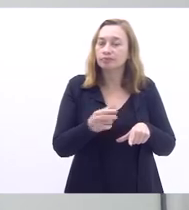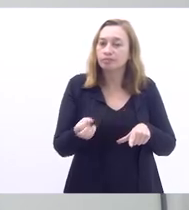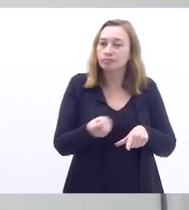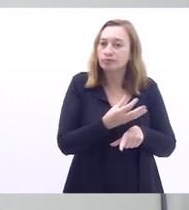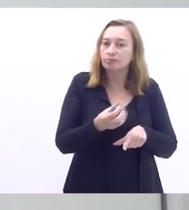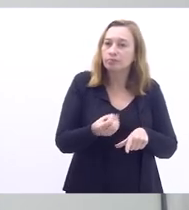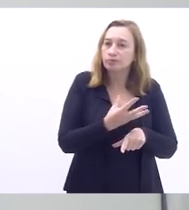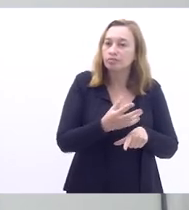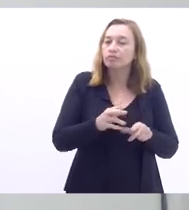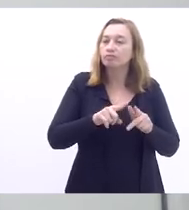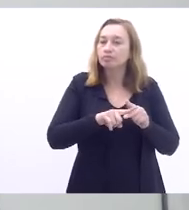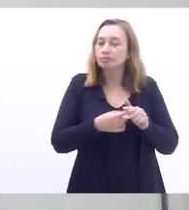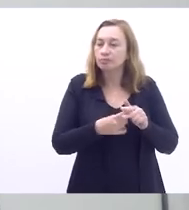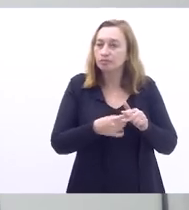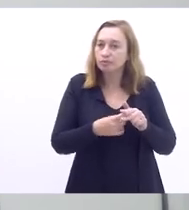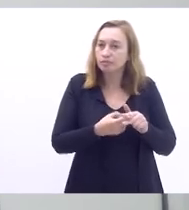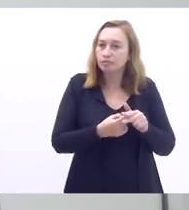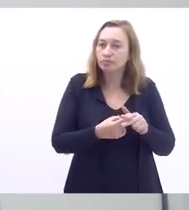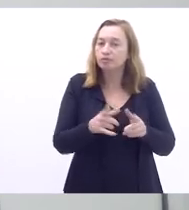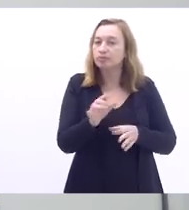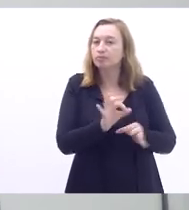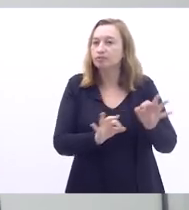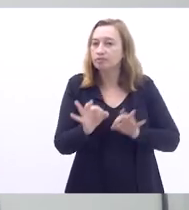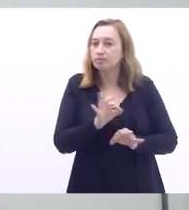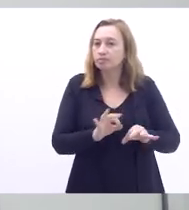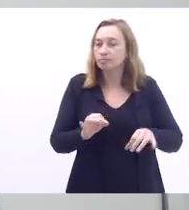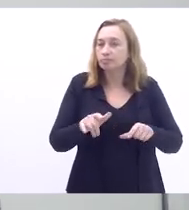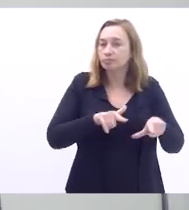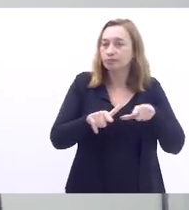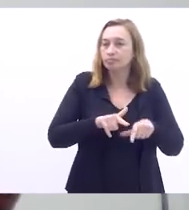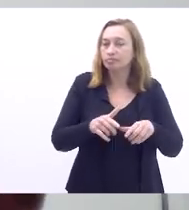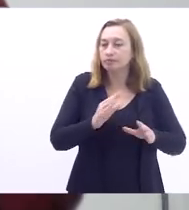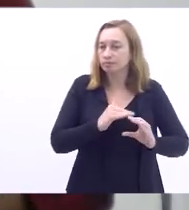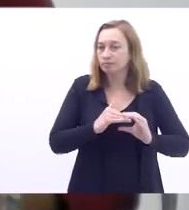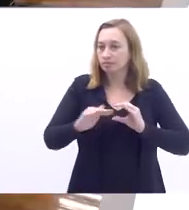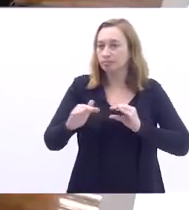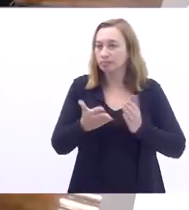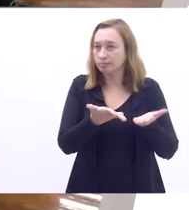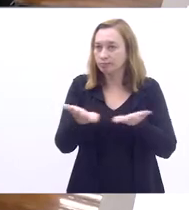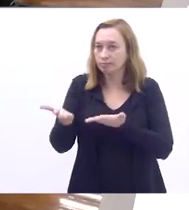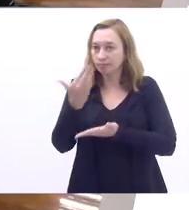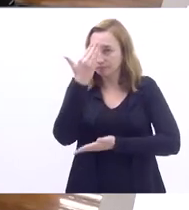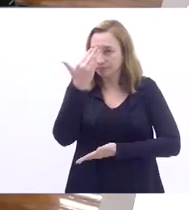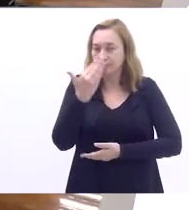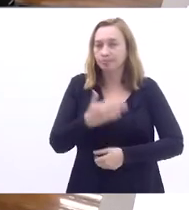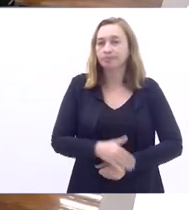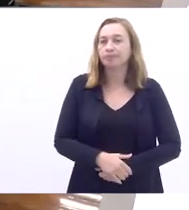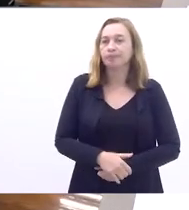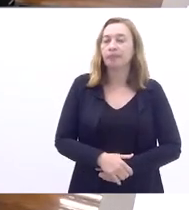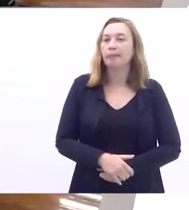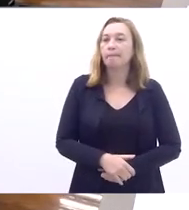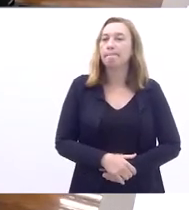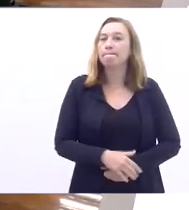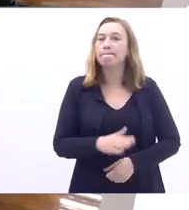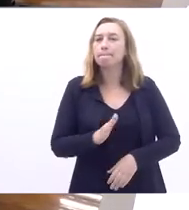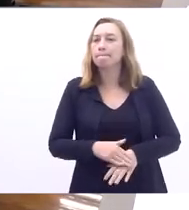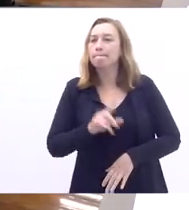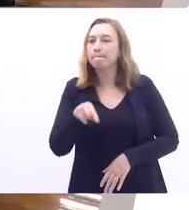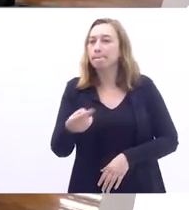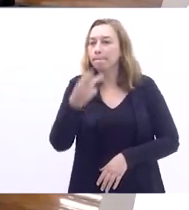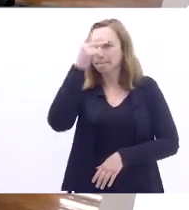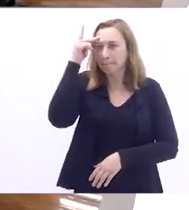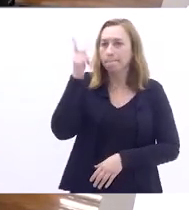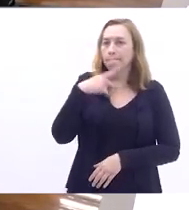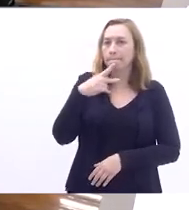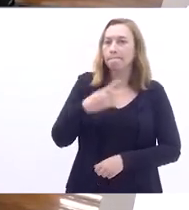atual modificação com as modificações do plano de cargos vai encaminhar mesa por favor obrigado mas alguém te sinto perto vai se